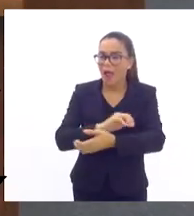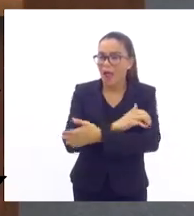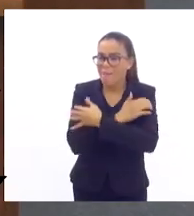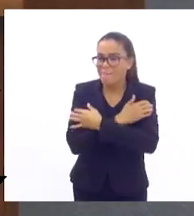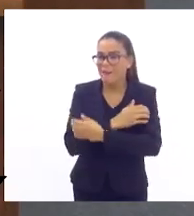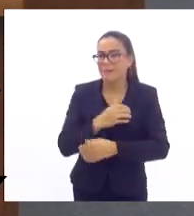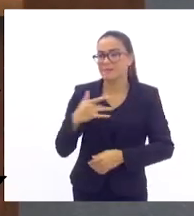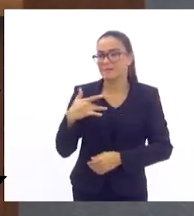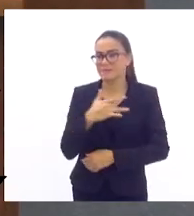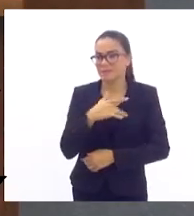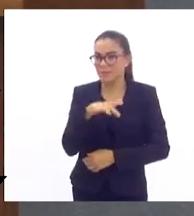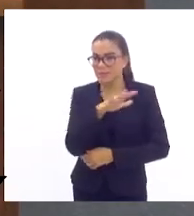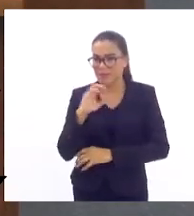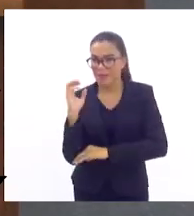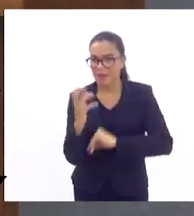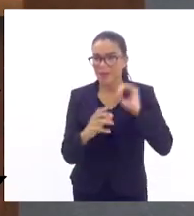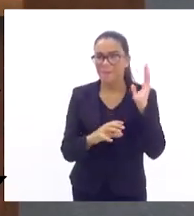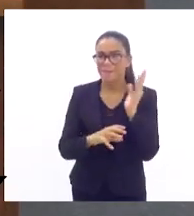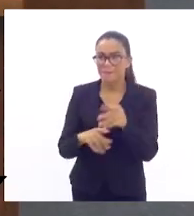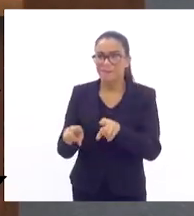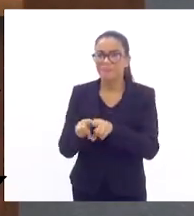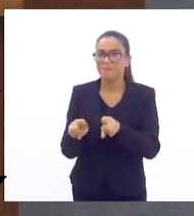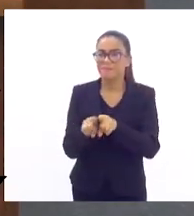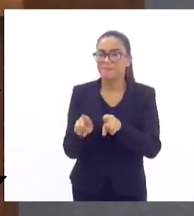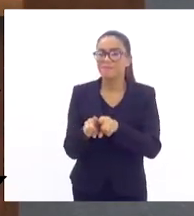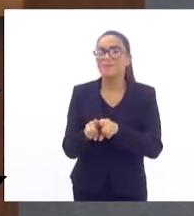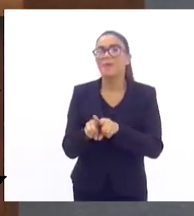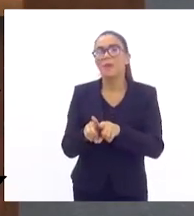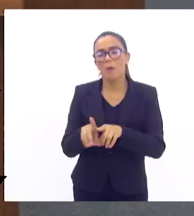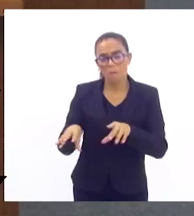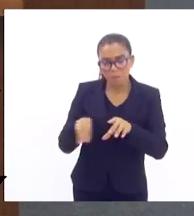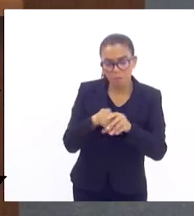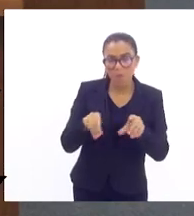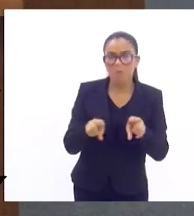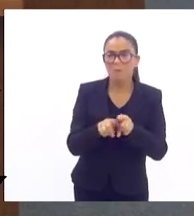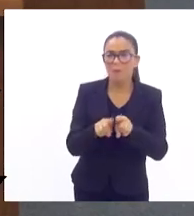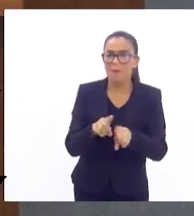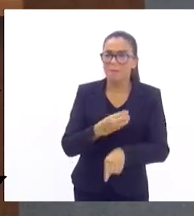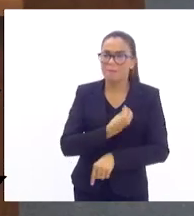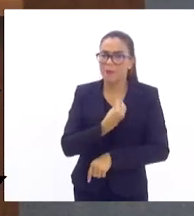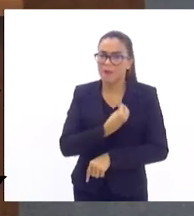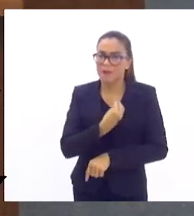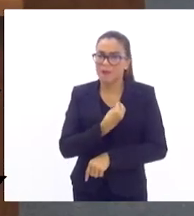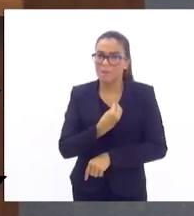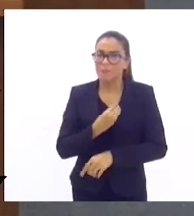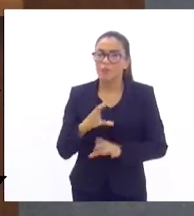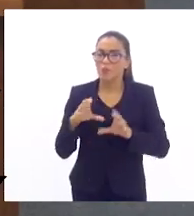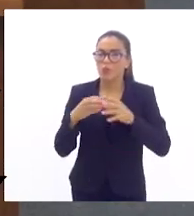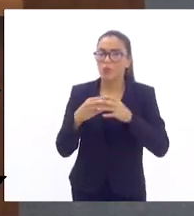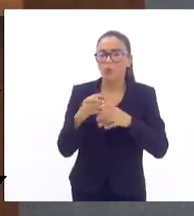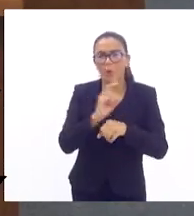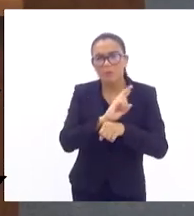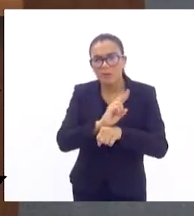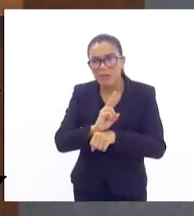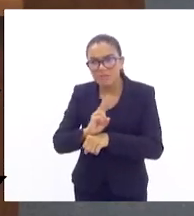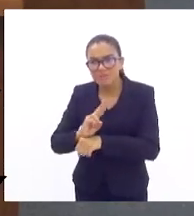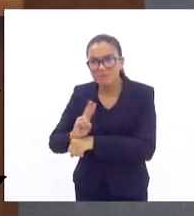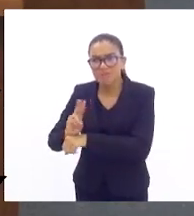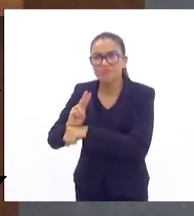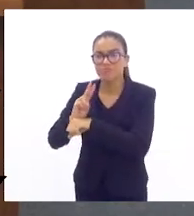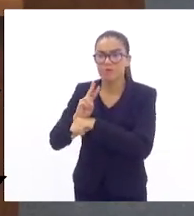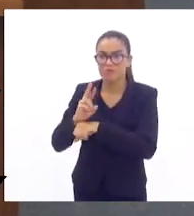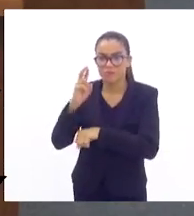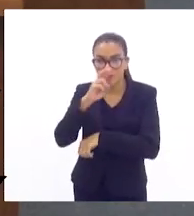Ambiente, e faço parte do Bloco 1 do Comitê de Monitoramento, que eu acho que,